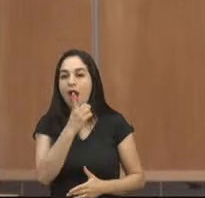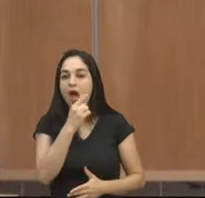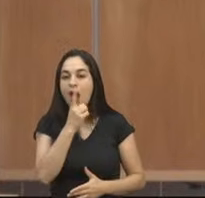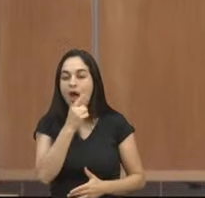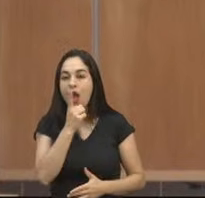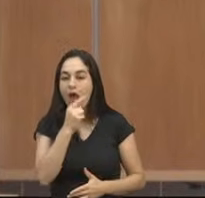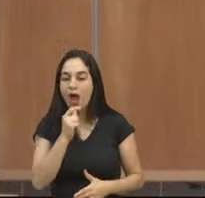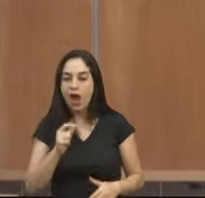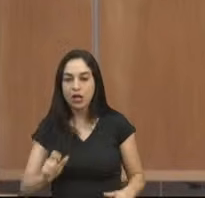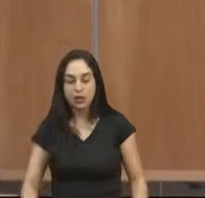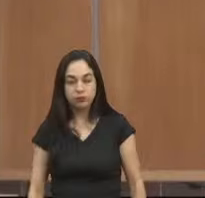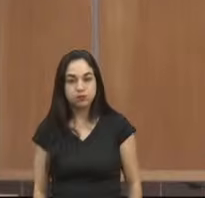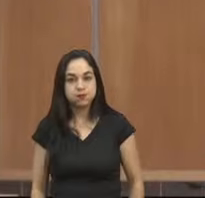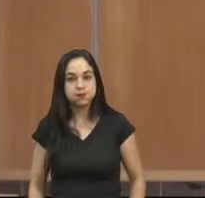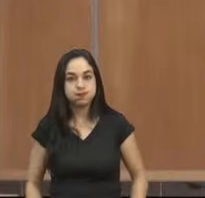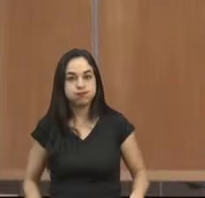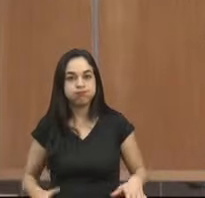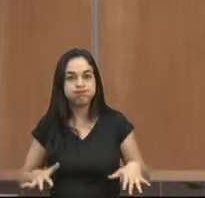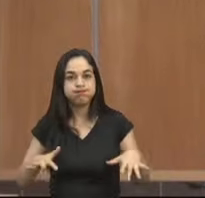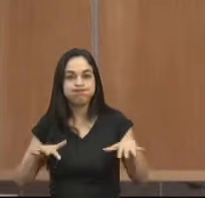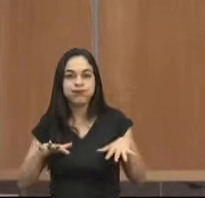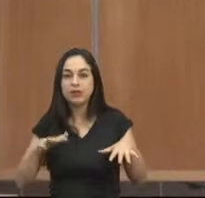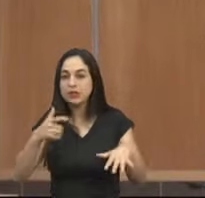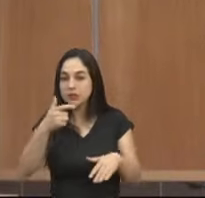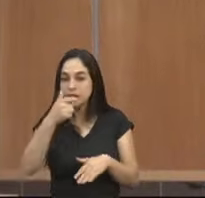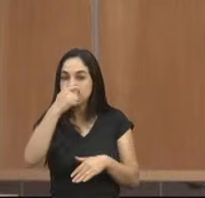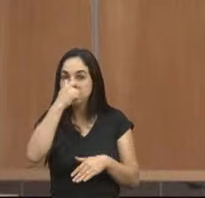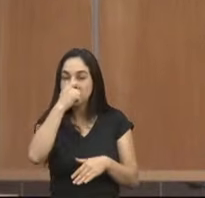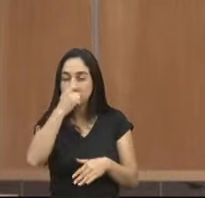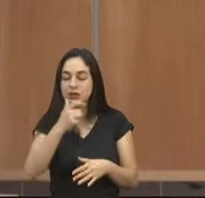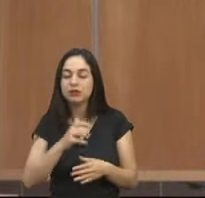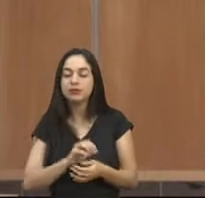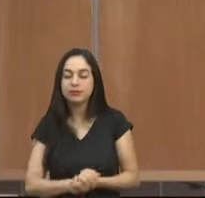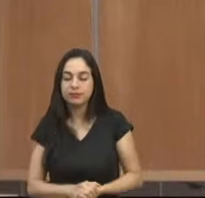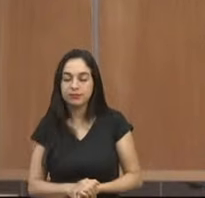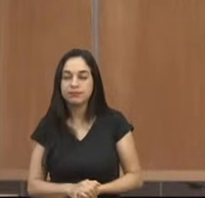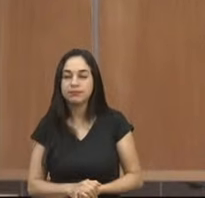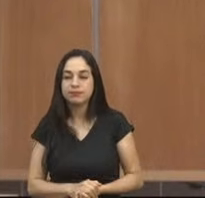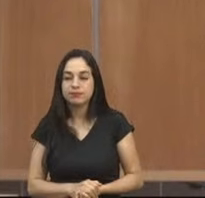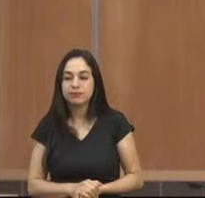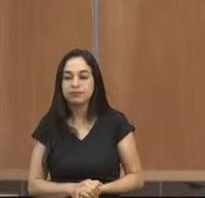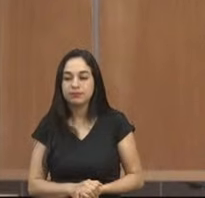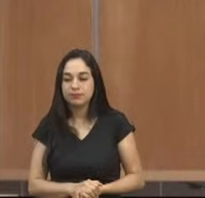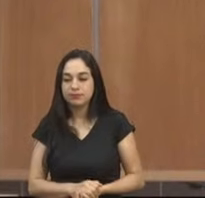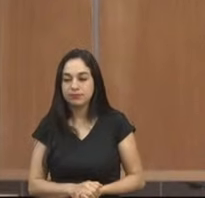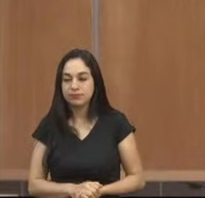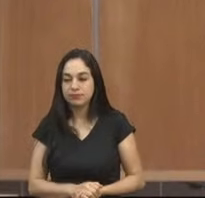das casas daqueles moradores.